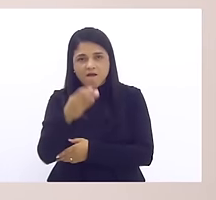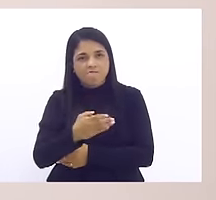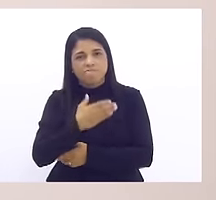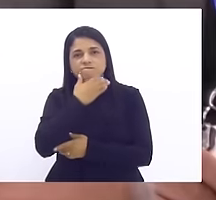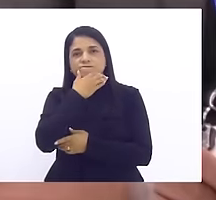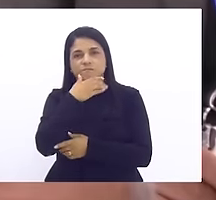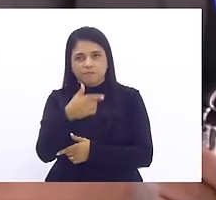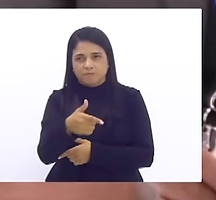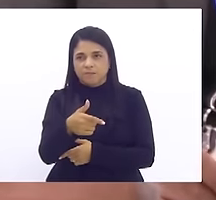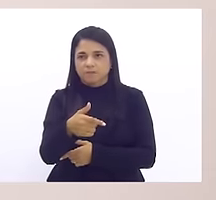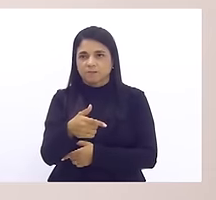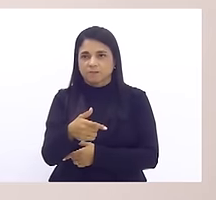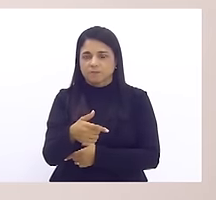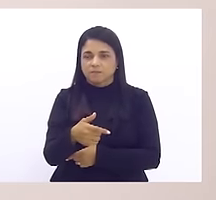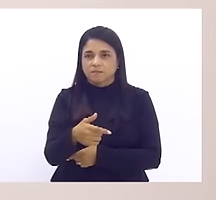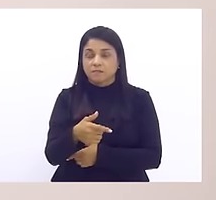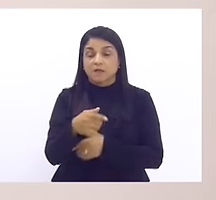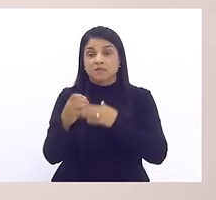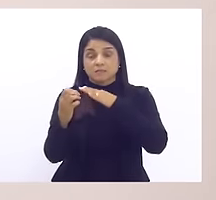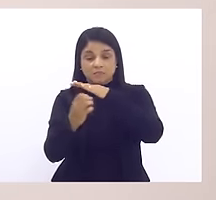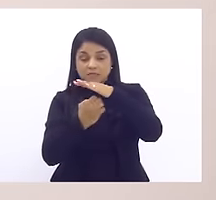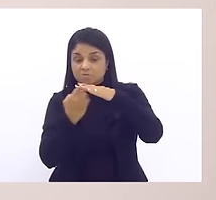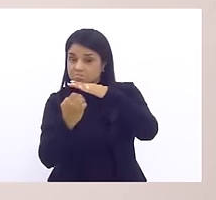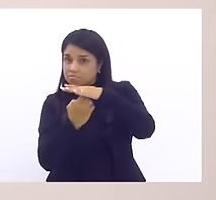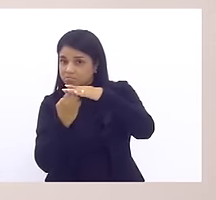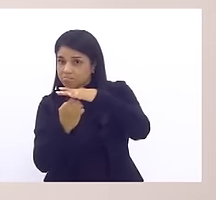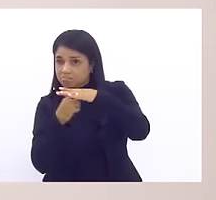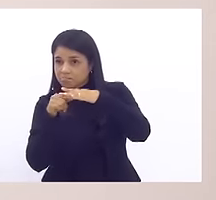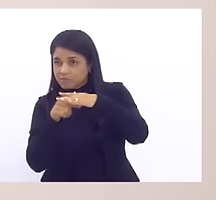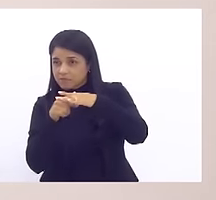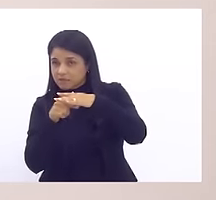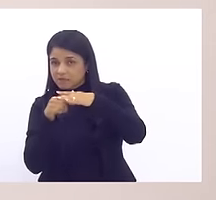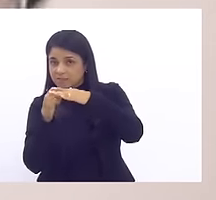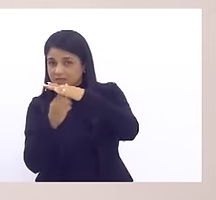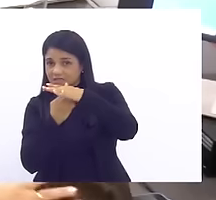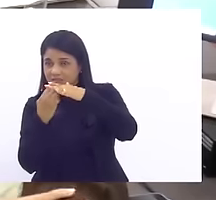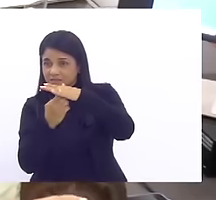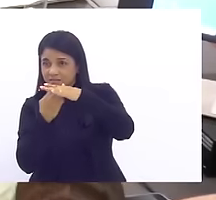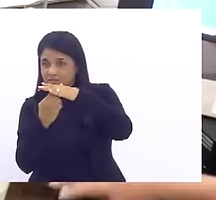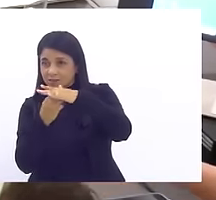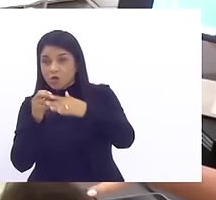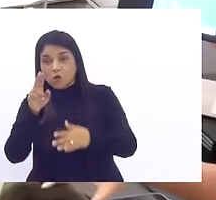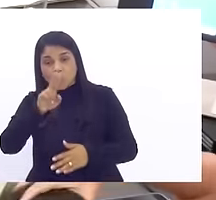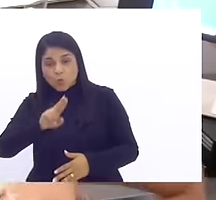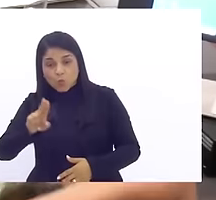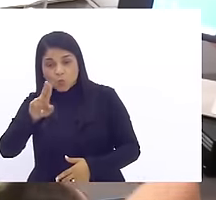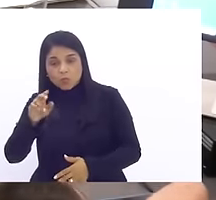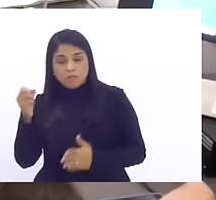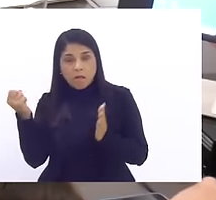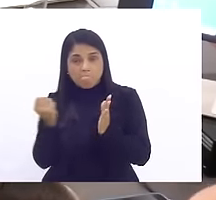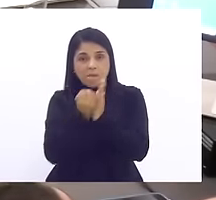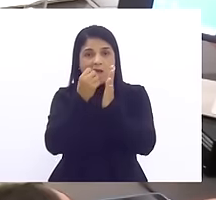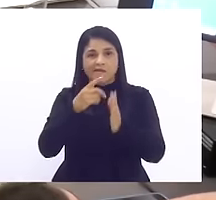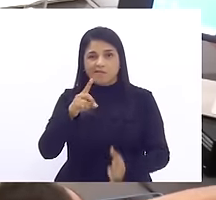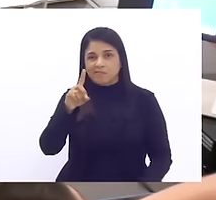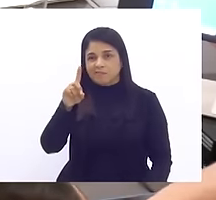sabe por quê essas empresas essas empresas usa a marca Detran